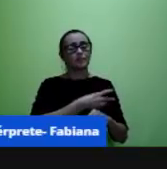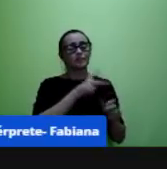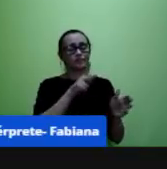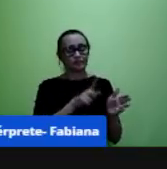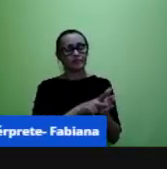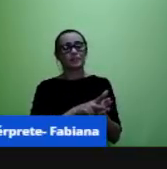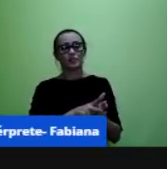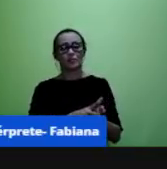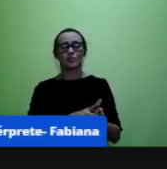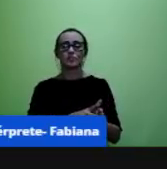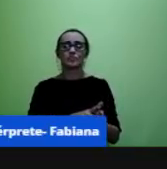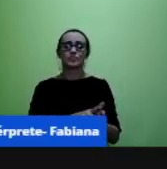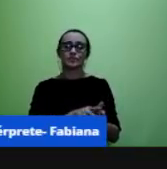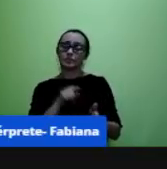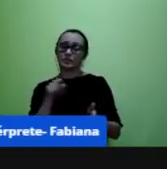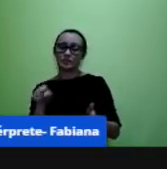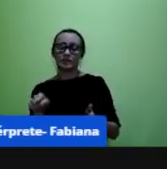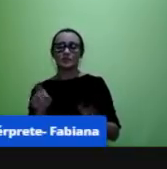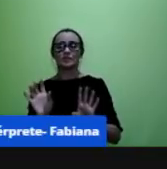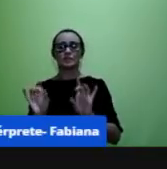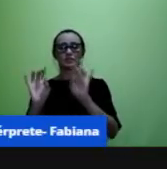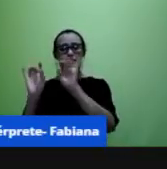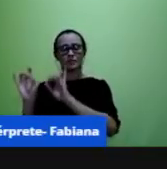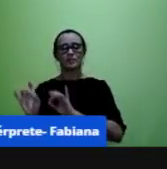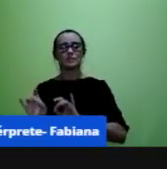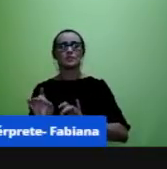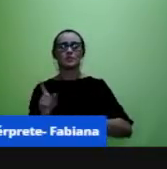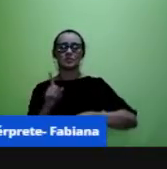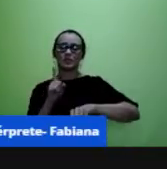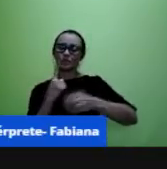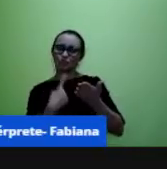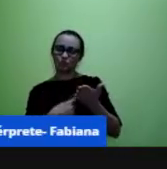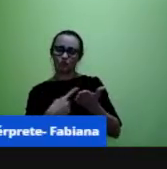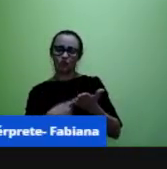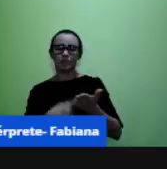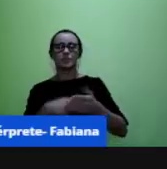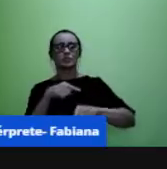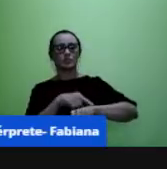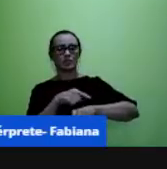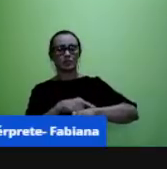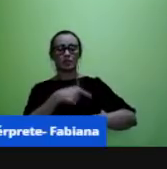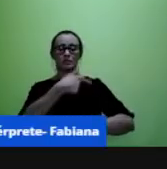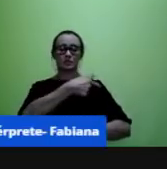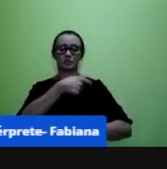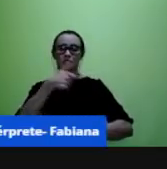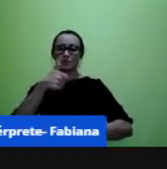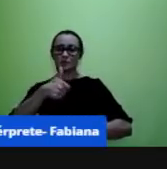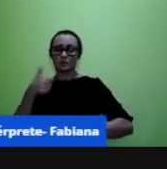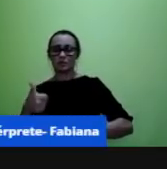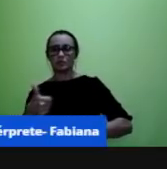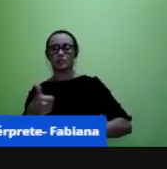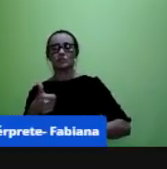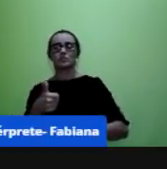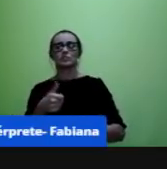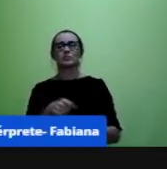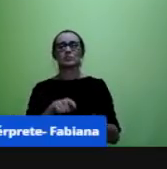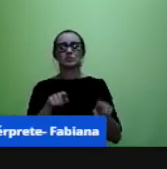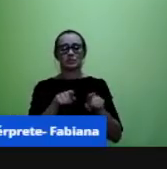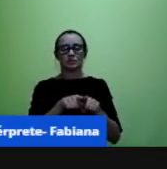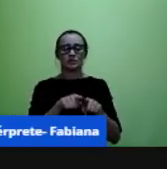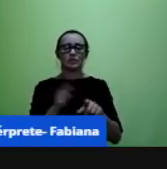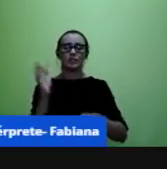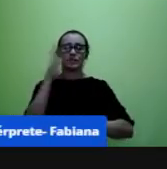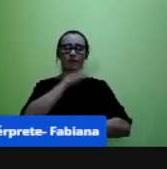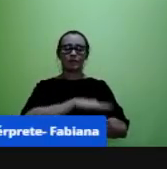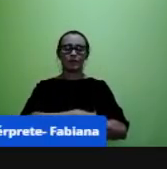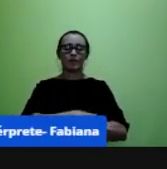pedagógico. Tá? Então, eu estabeleço os horários, então das 7 às 11 atendimento, e das 3 às 17 atendimento específico para os